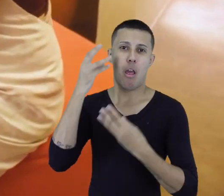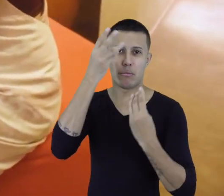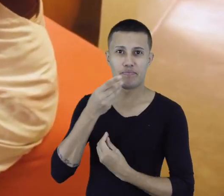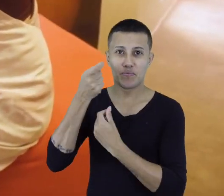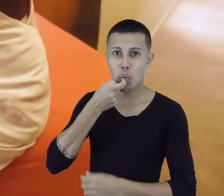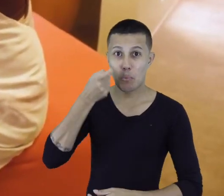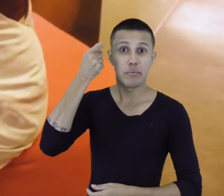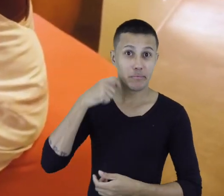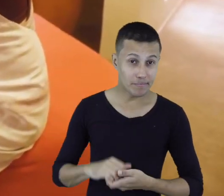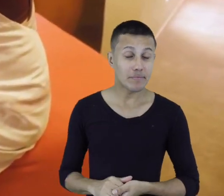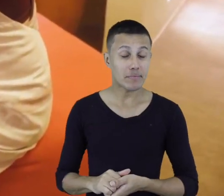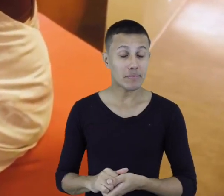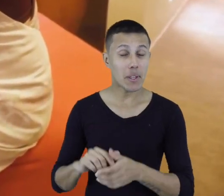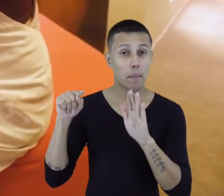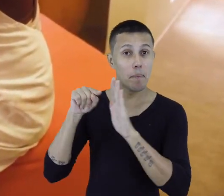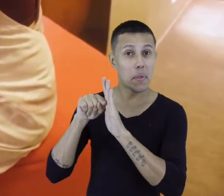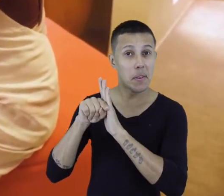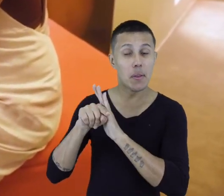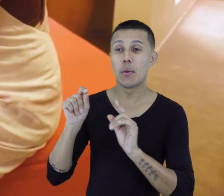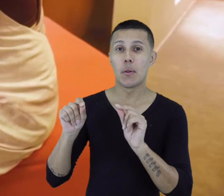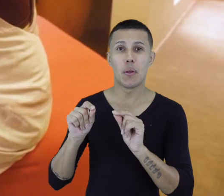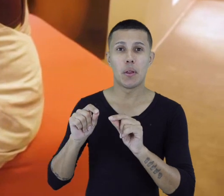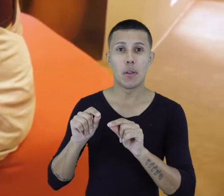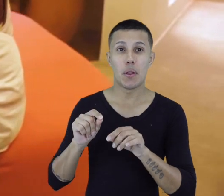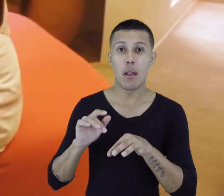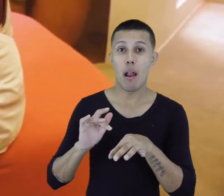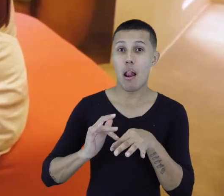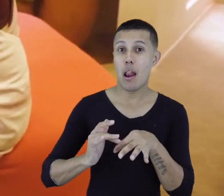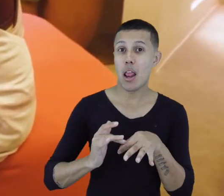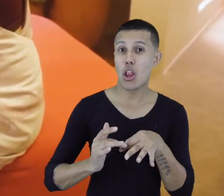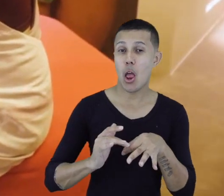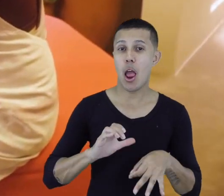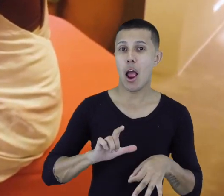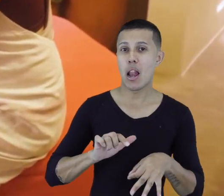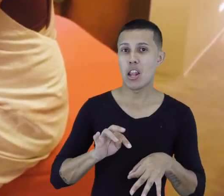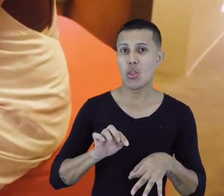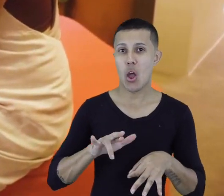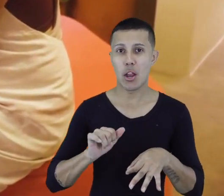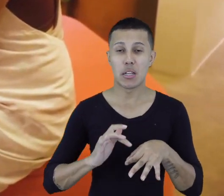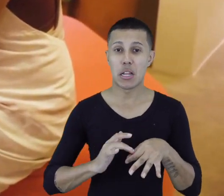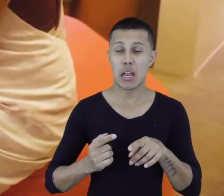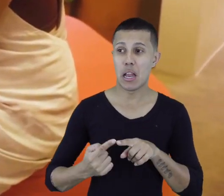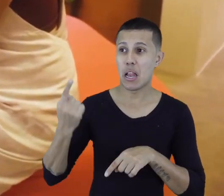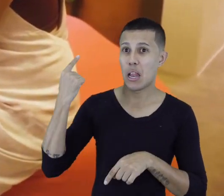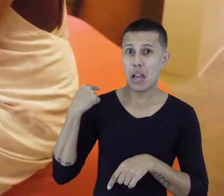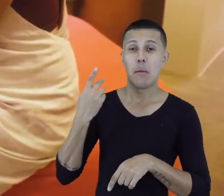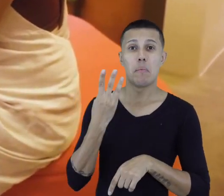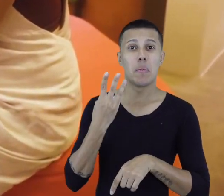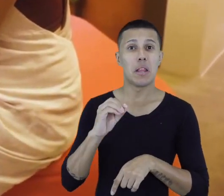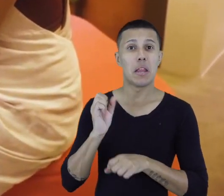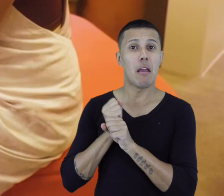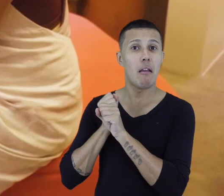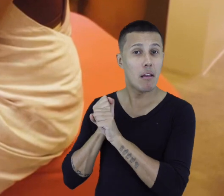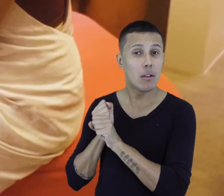muito recentes. Estudos sobre o clitóris, o estudo mais aprofundado do clitóris foi feito em menos de 30 anos